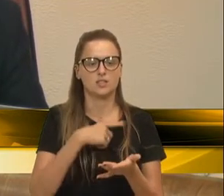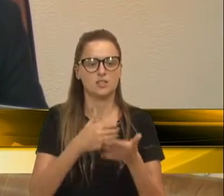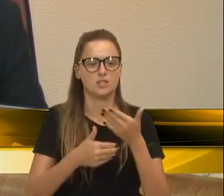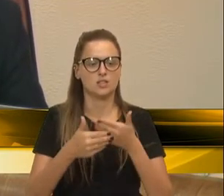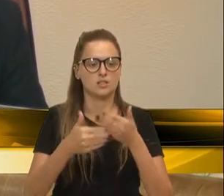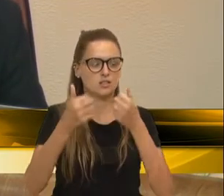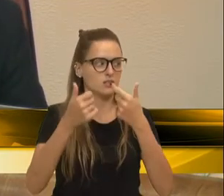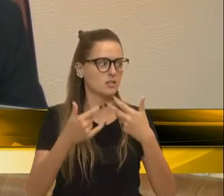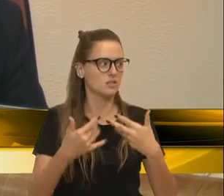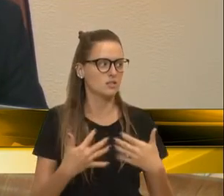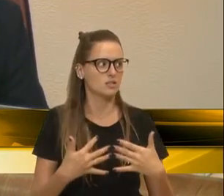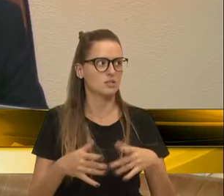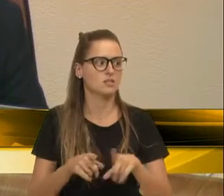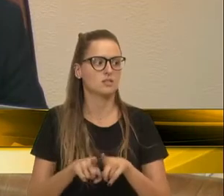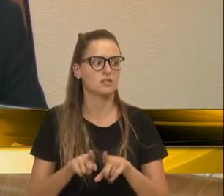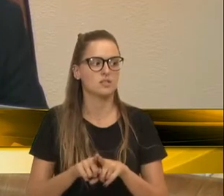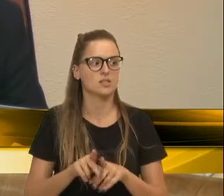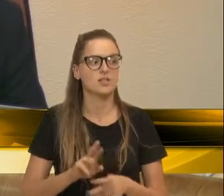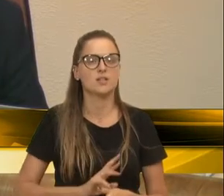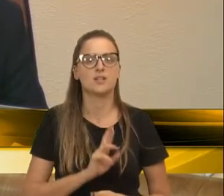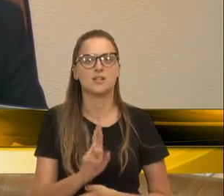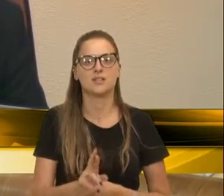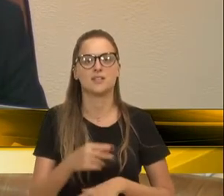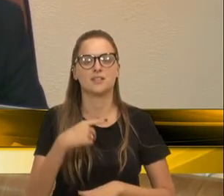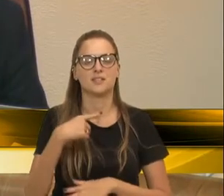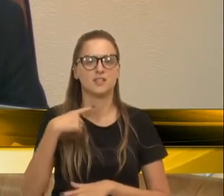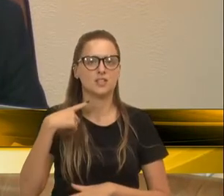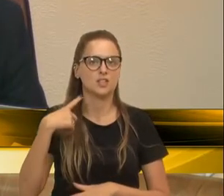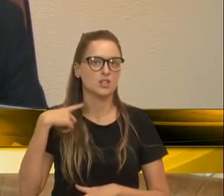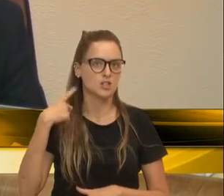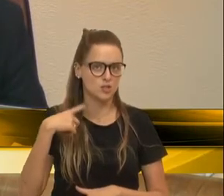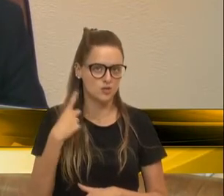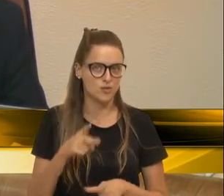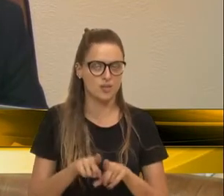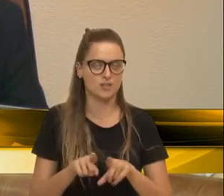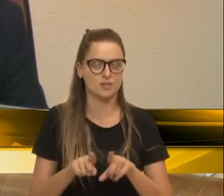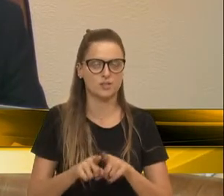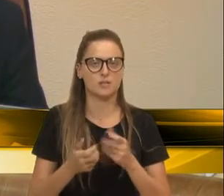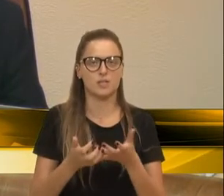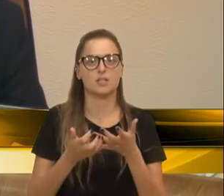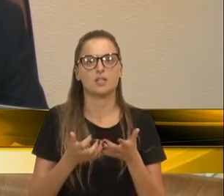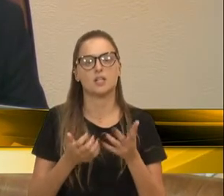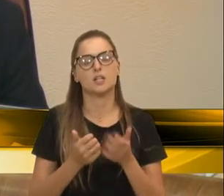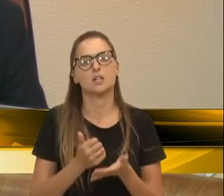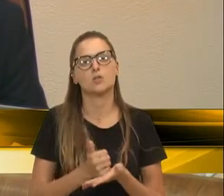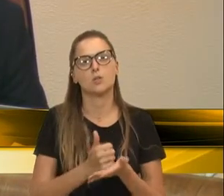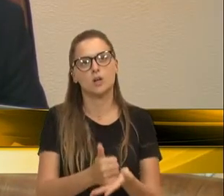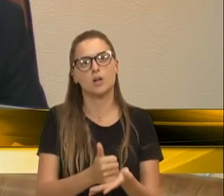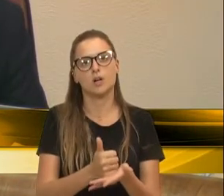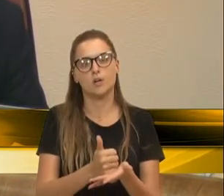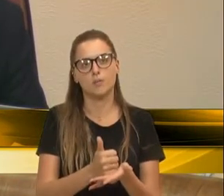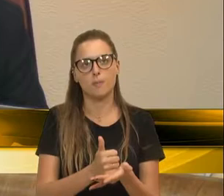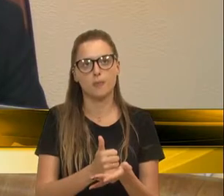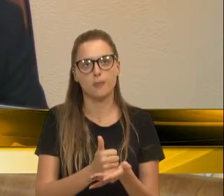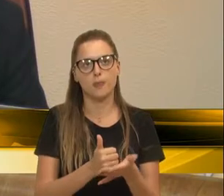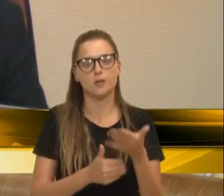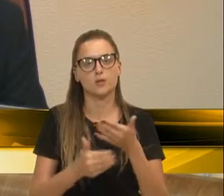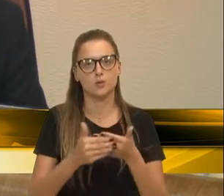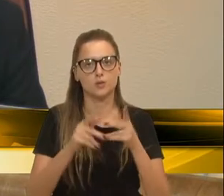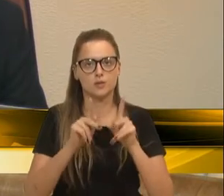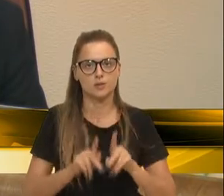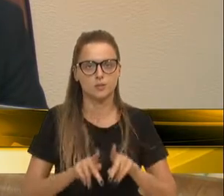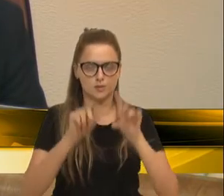pessoais, pessoalmente ou representado por advogado assistente de acusação e facultando-lhe, nessas ocasiões, inquirir os